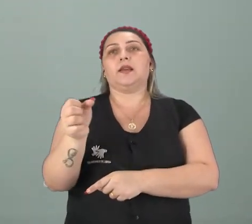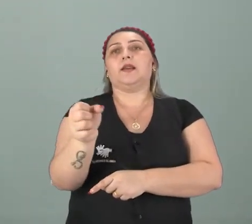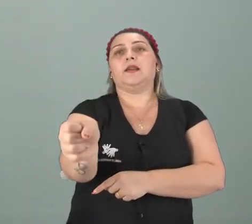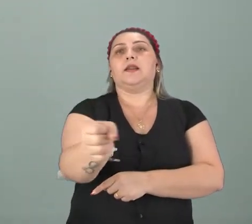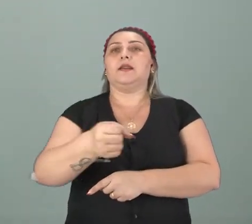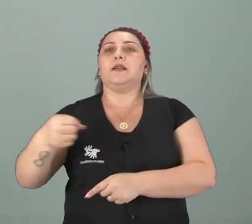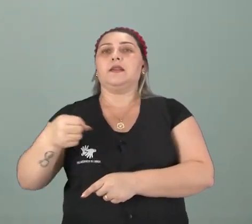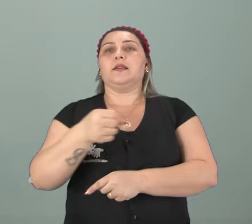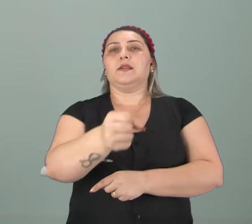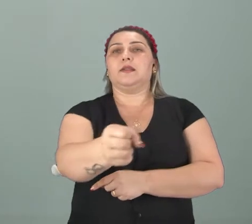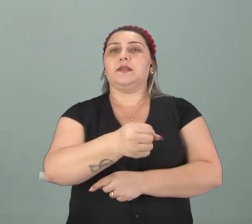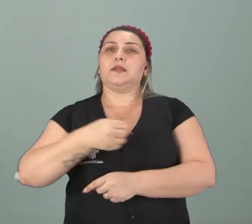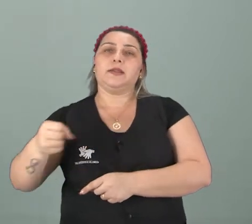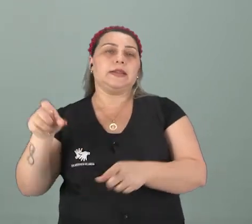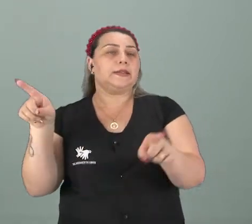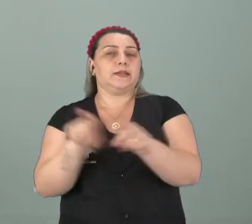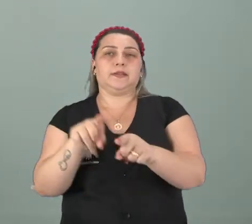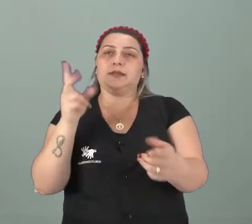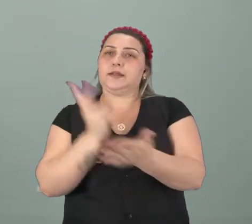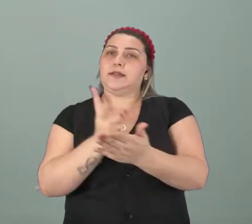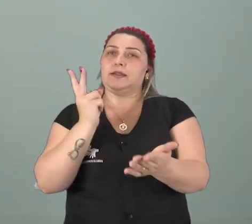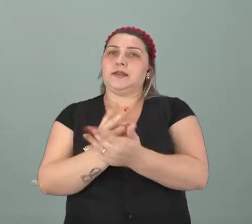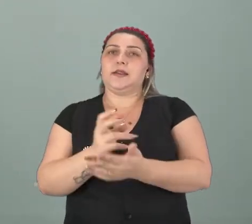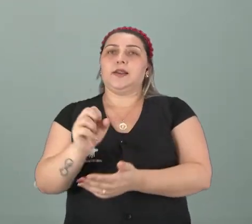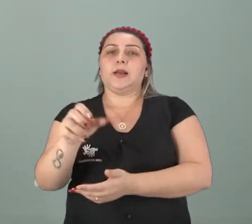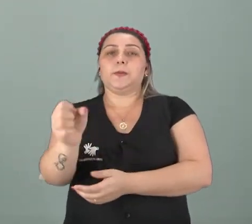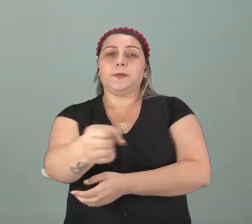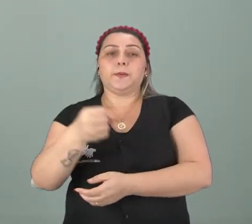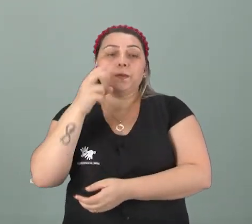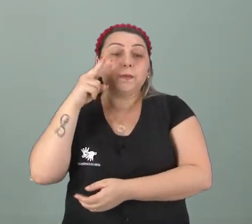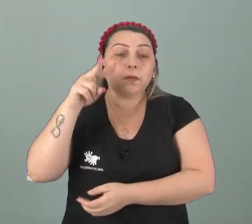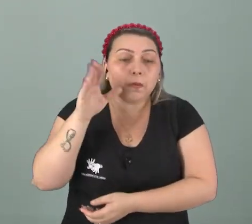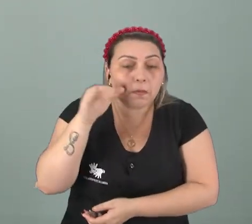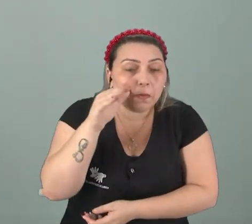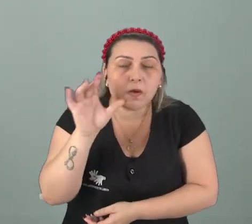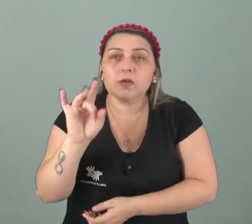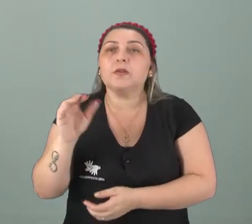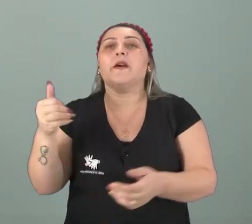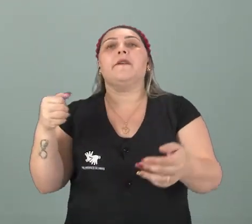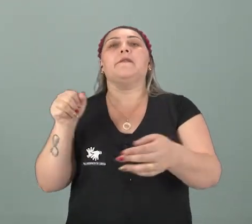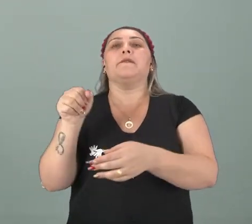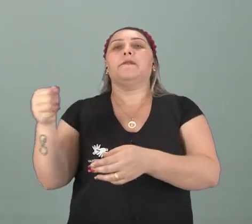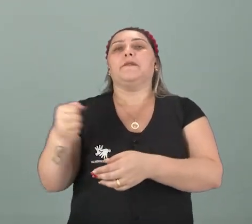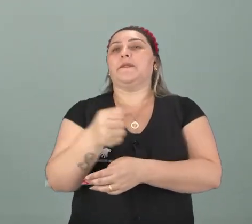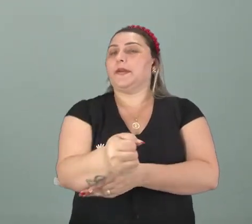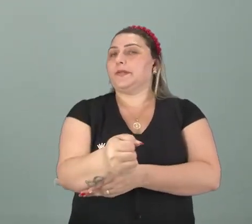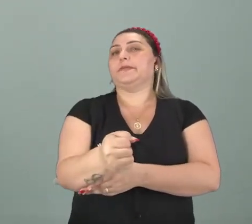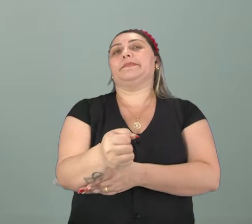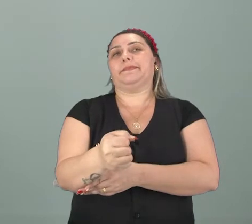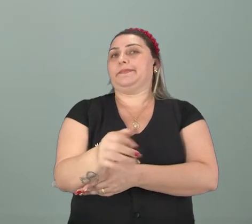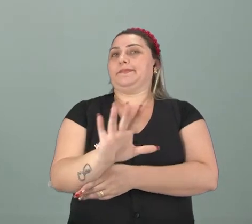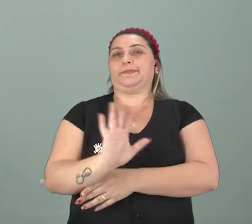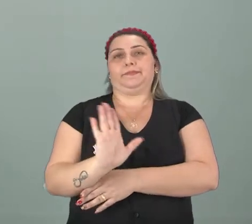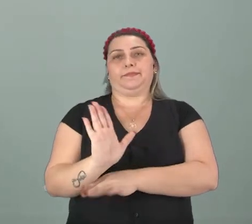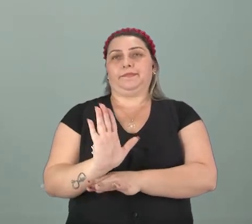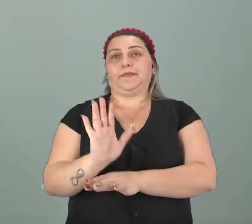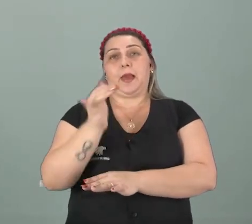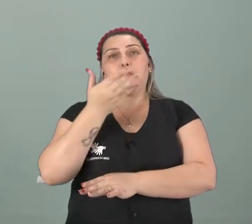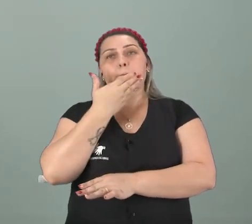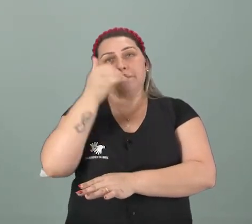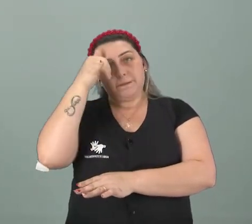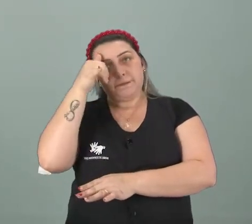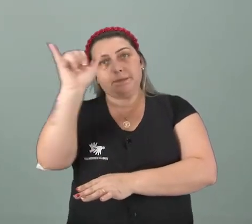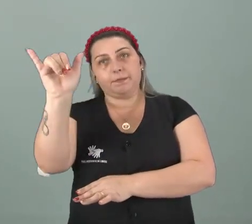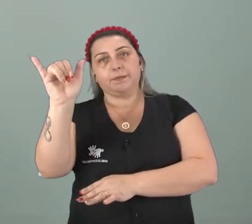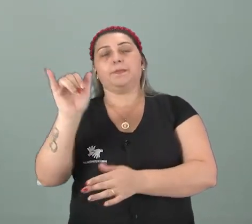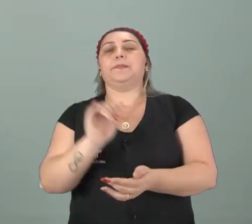né, de abrir a geladeira só para olhar o que tem dentro, né? Acaba que é um hábito que muitos de nós temos, né? Abrir a geladeira, olhar o que tem